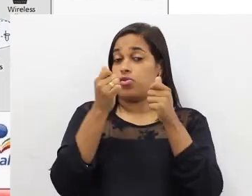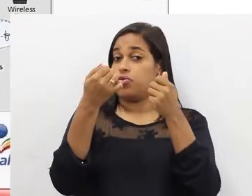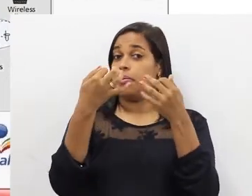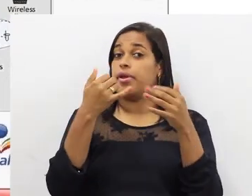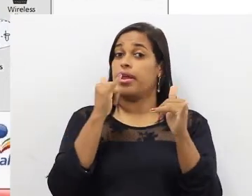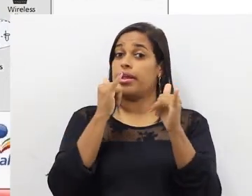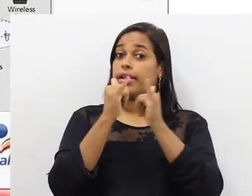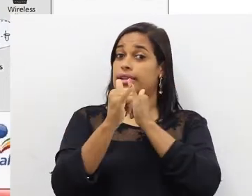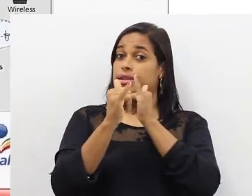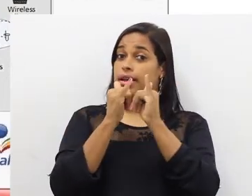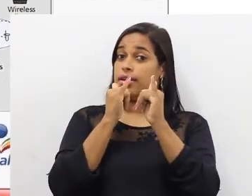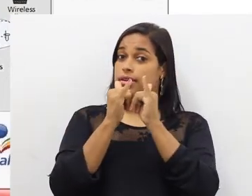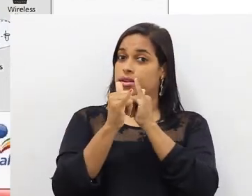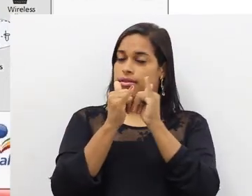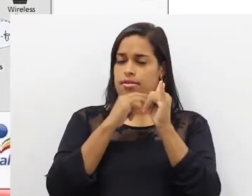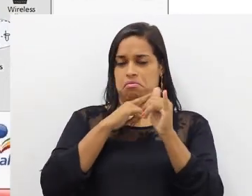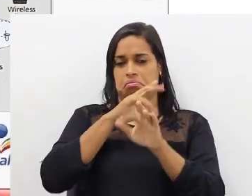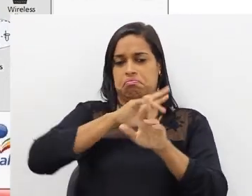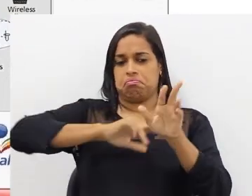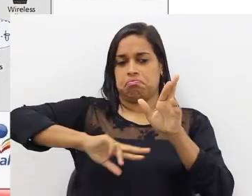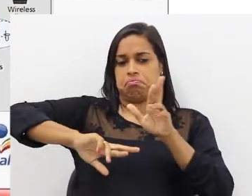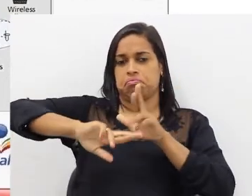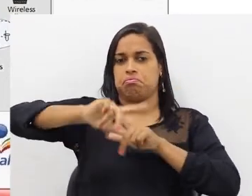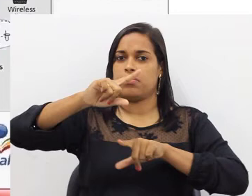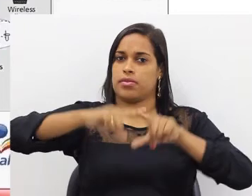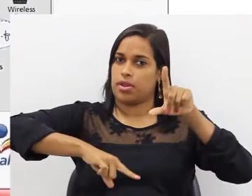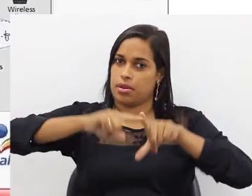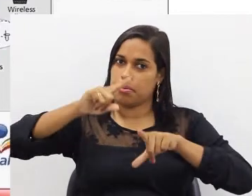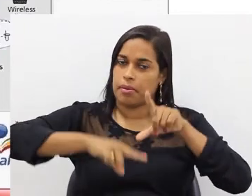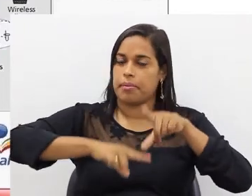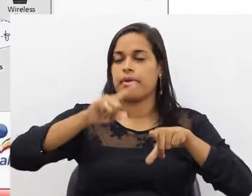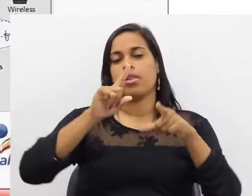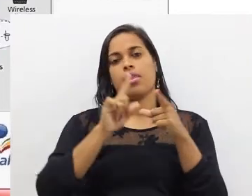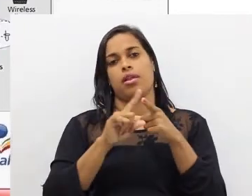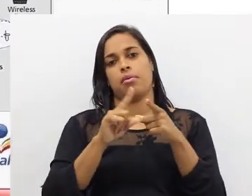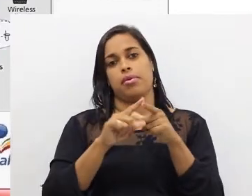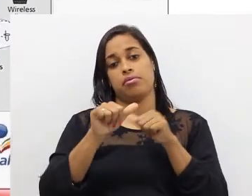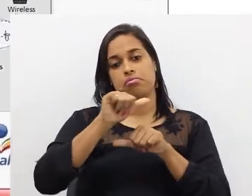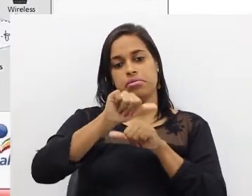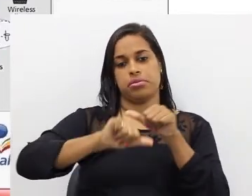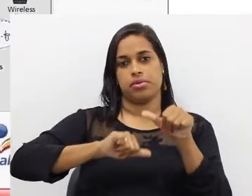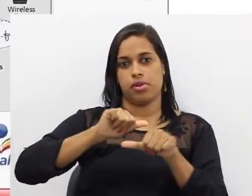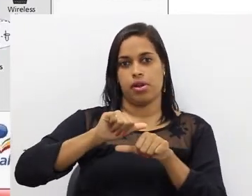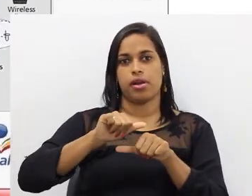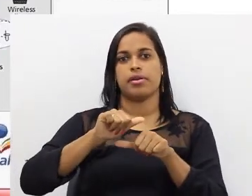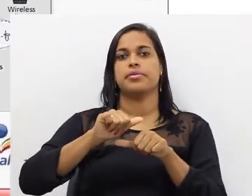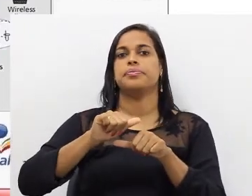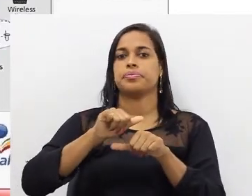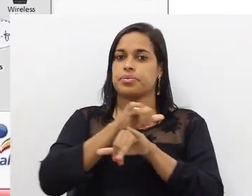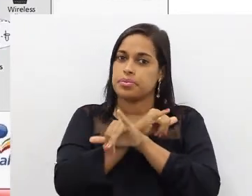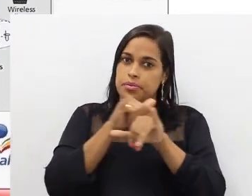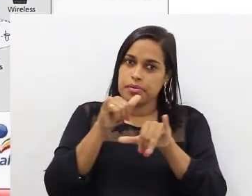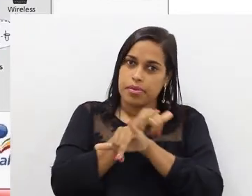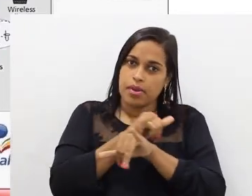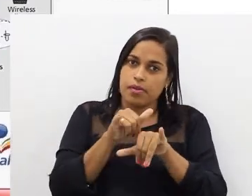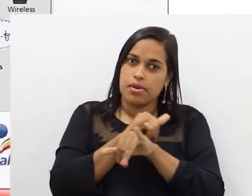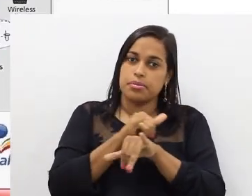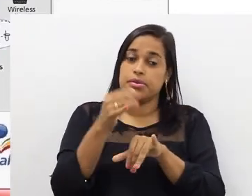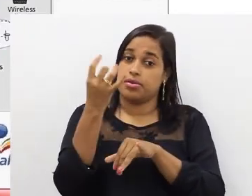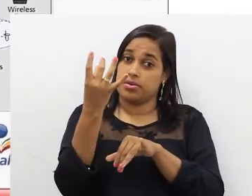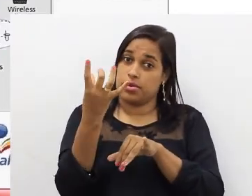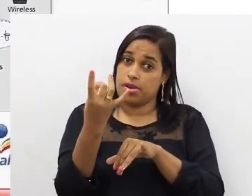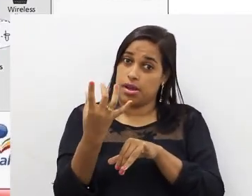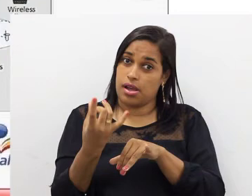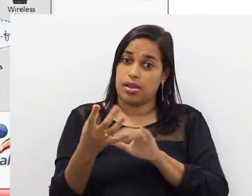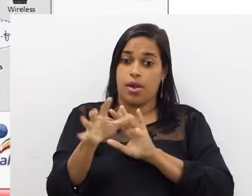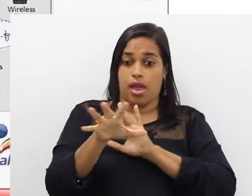internet, eu tenho diversos equipamentos trocando dados em rede mesh, onde cada um é capaz